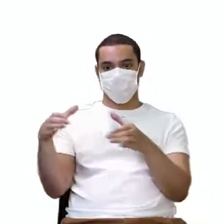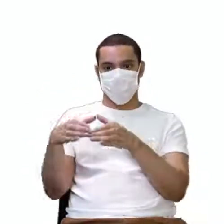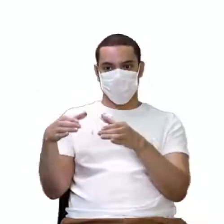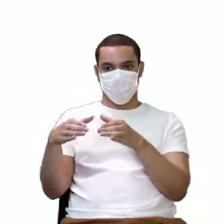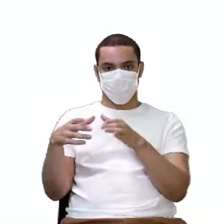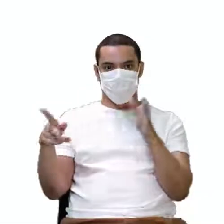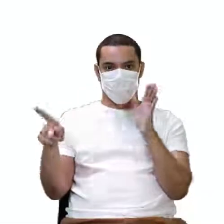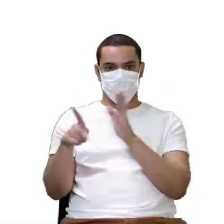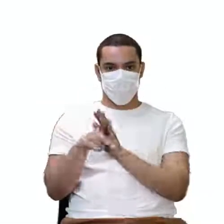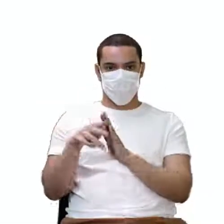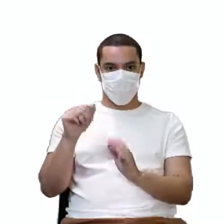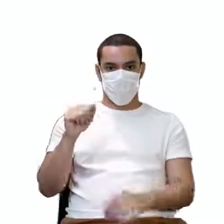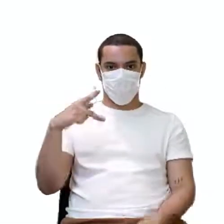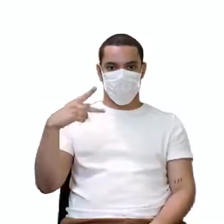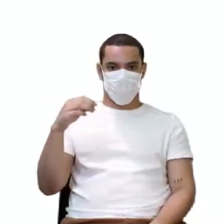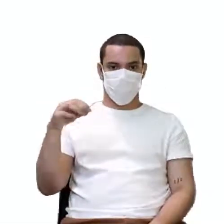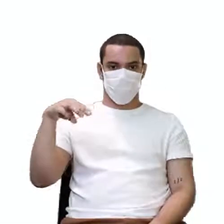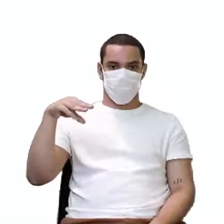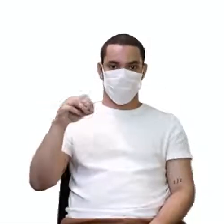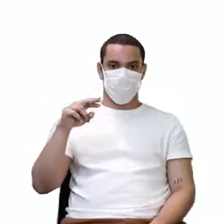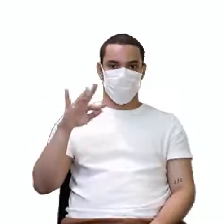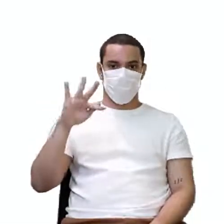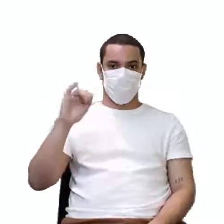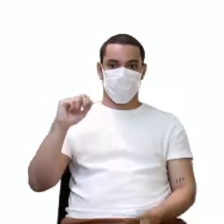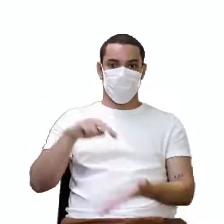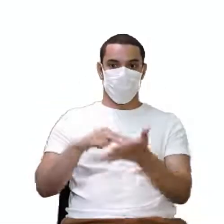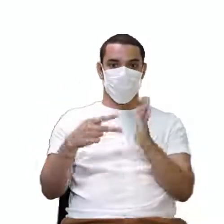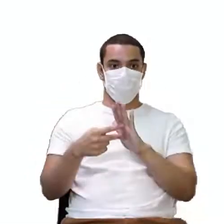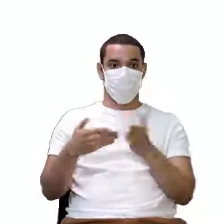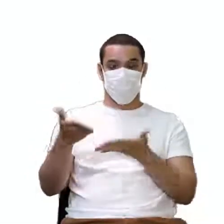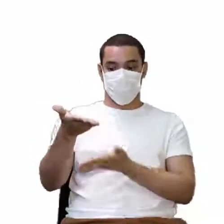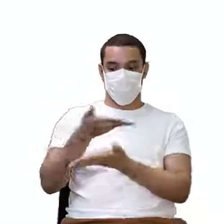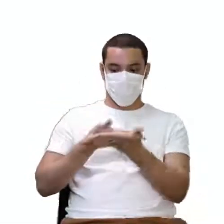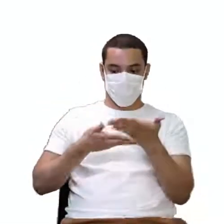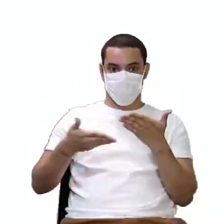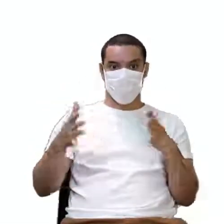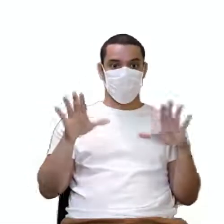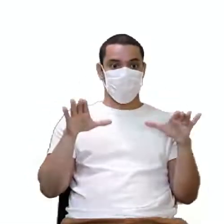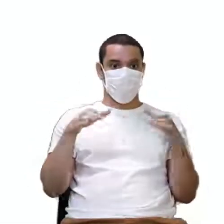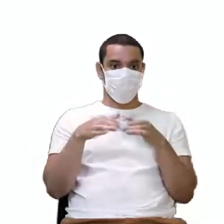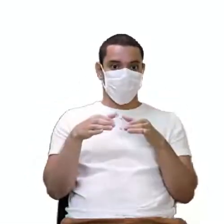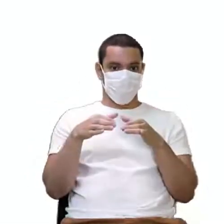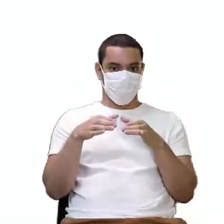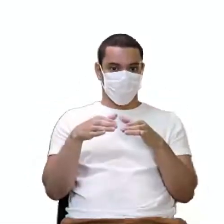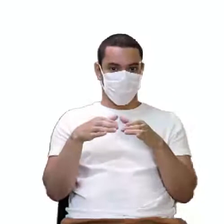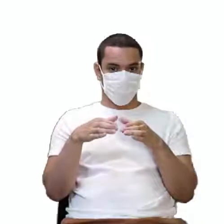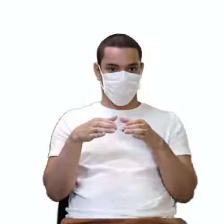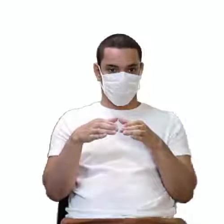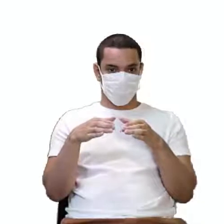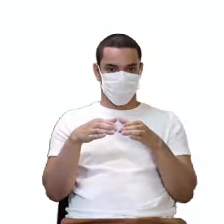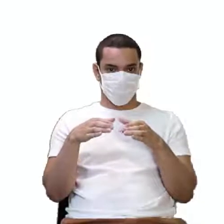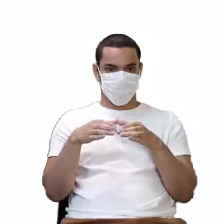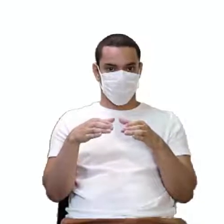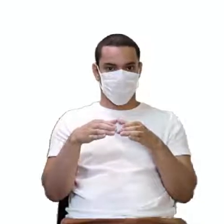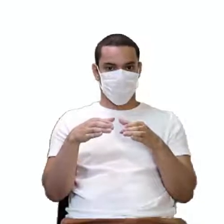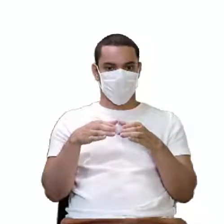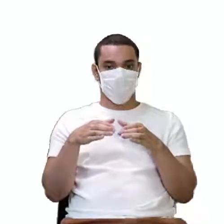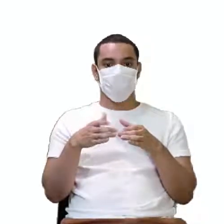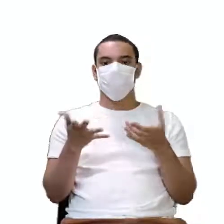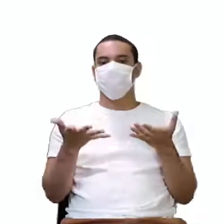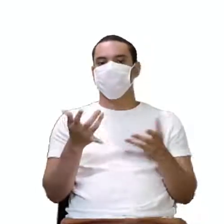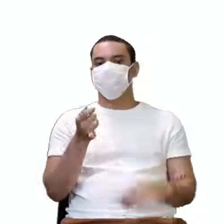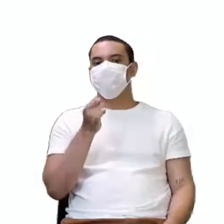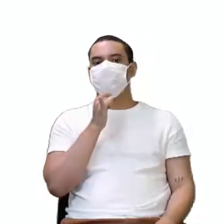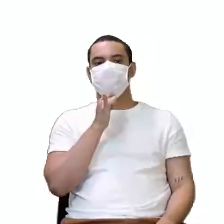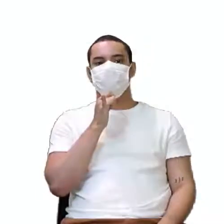determinada apomorfia é compartilhada por um determinado grupo.